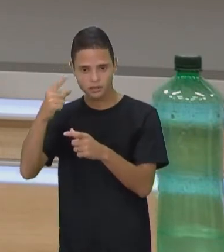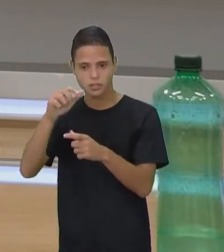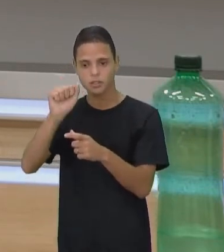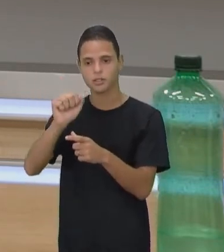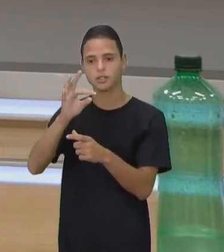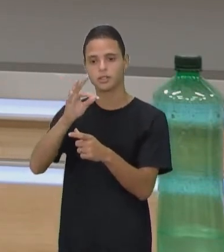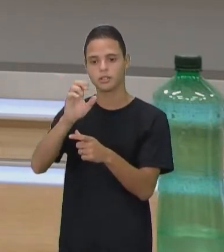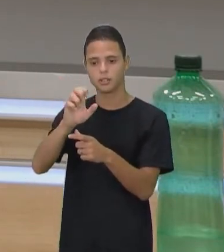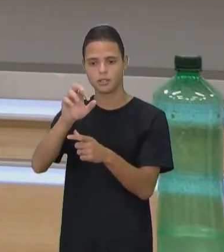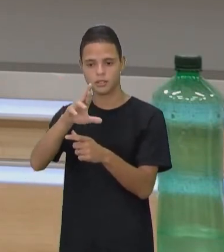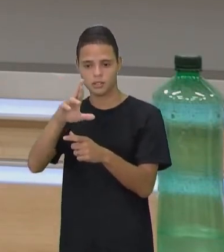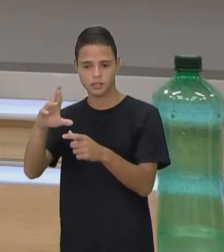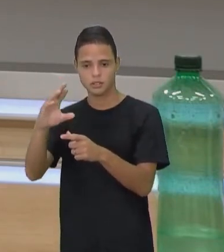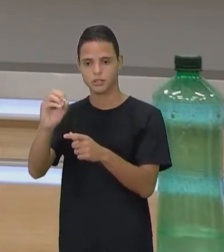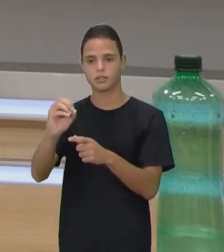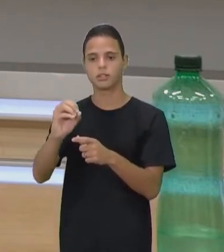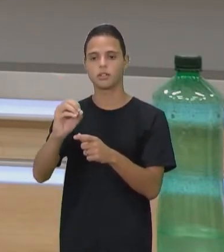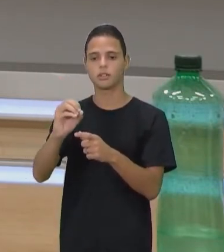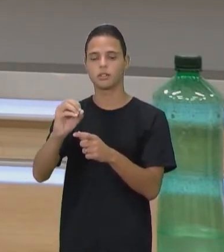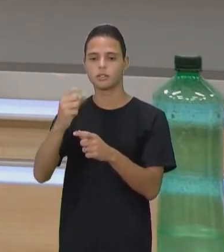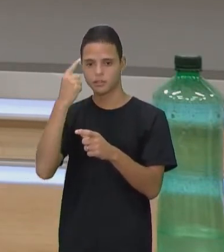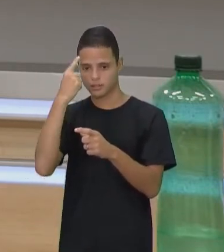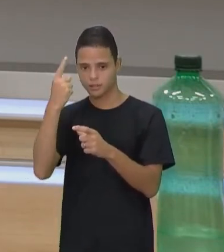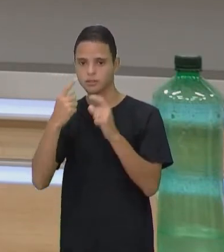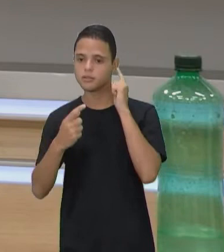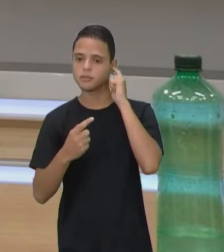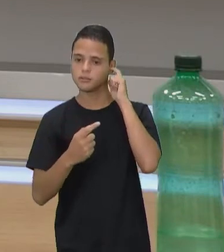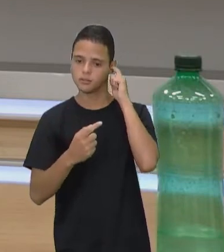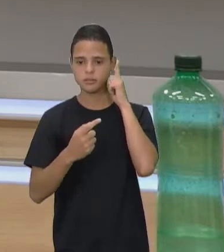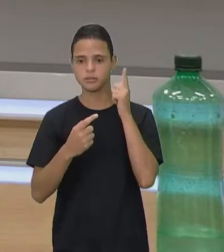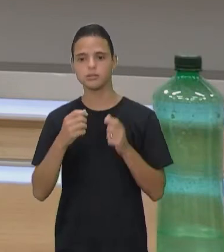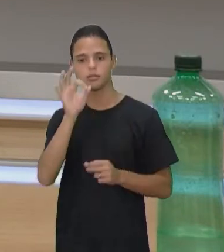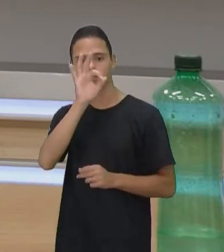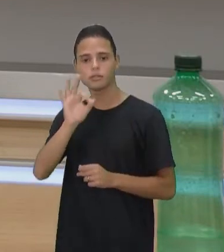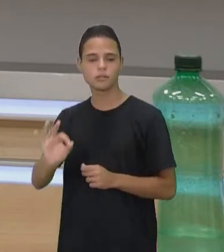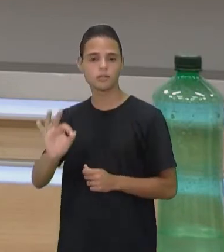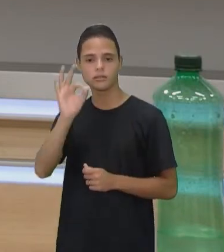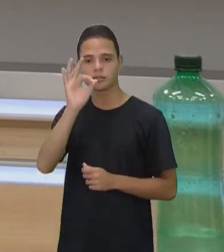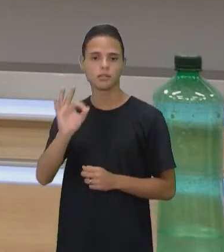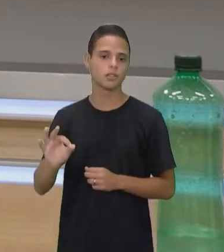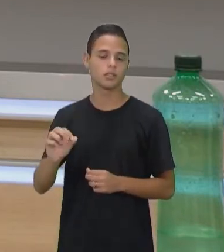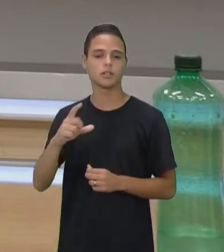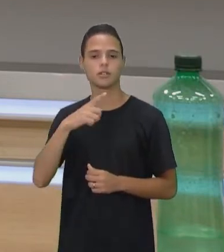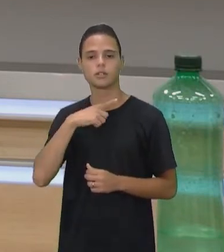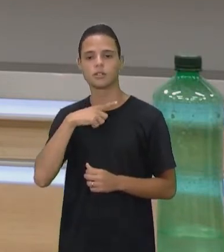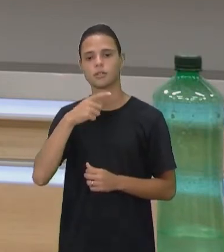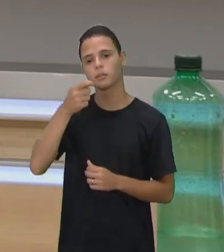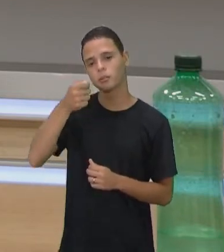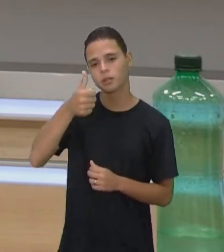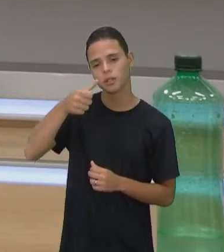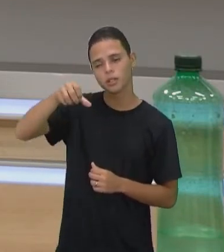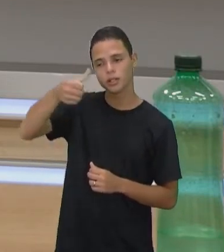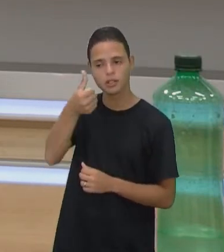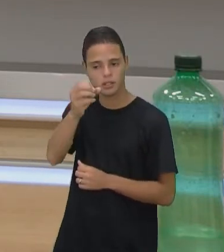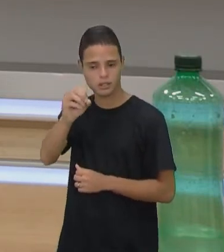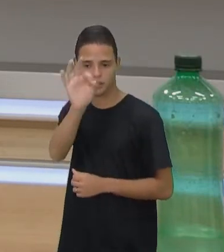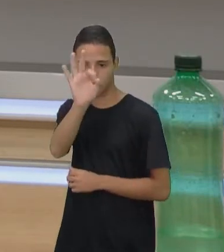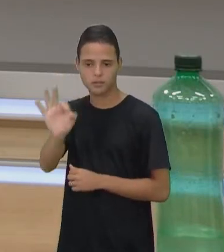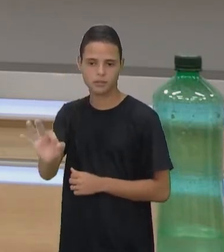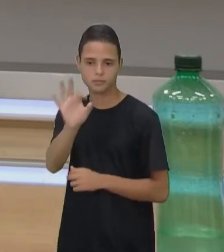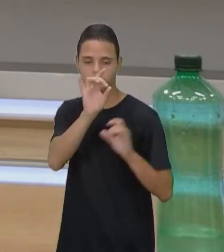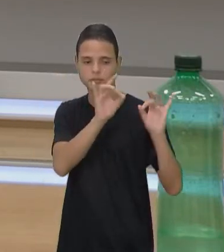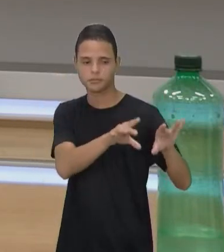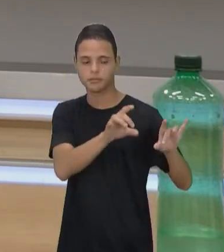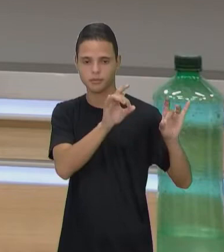passada que a gente mostrou sobre essa seleta, sobre a porcentagem ali, né? De chega a ser quase 60% do nosso